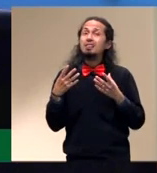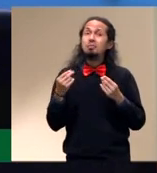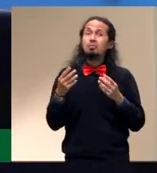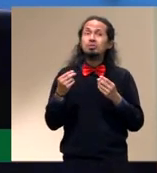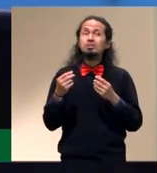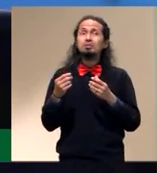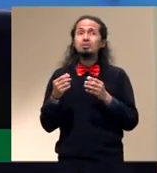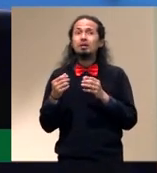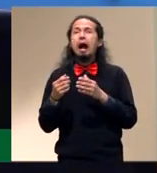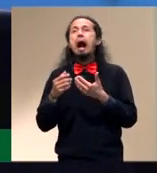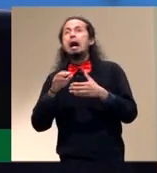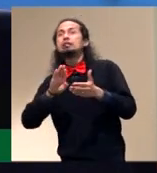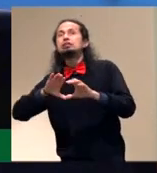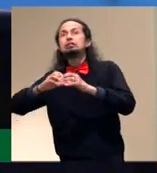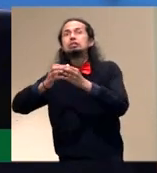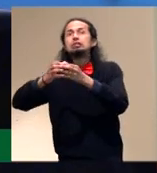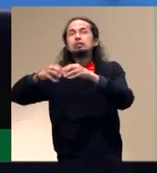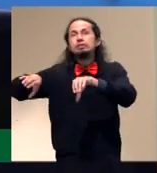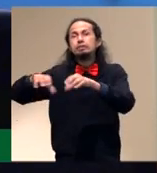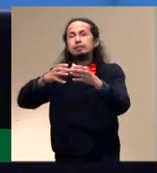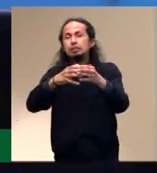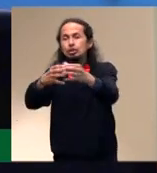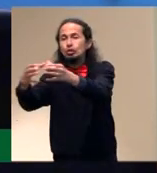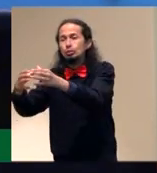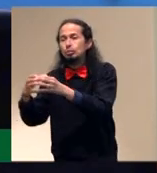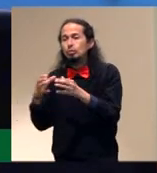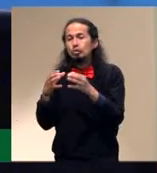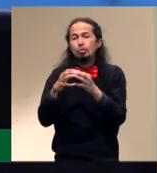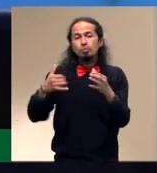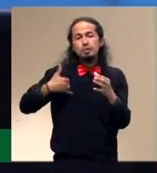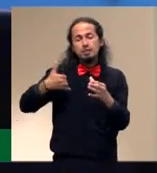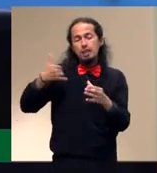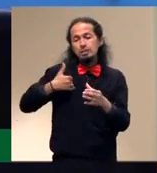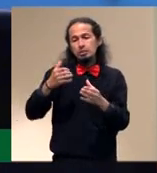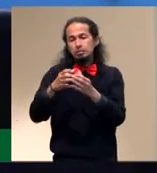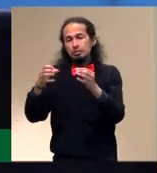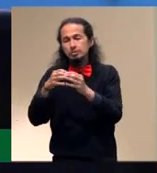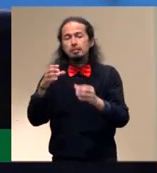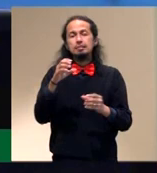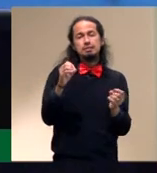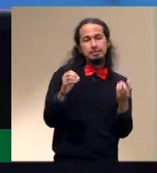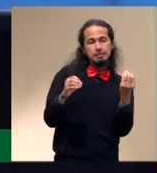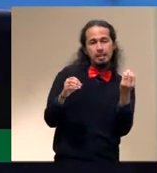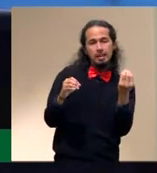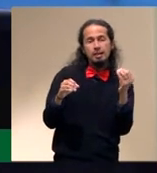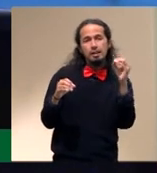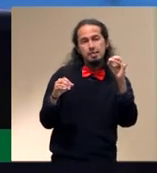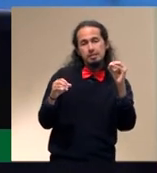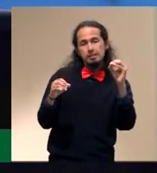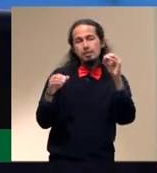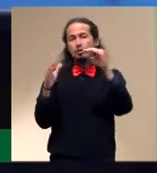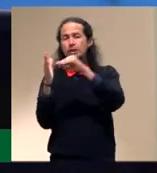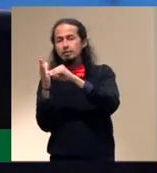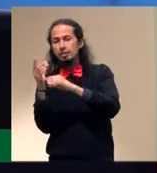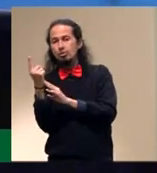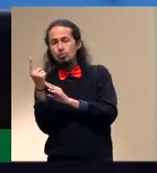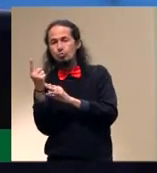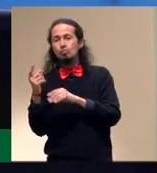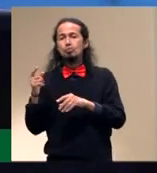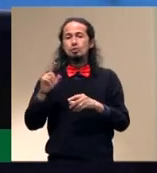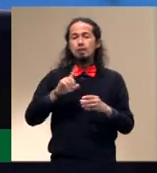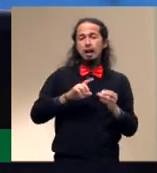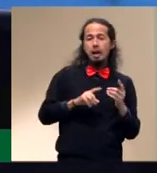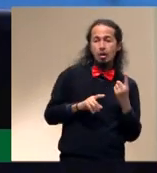você agrupa por ano, criança de 0 a 1, de 1 a 2, você reforça, na verdade, aquela ideia